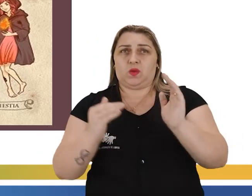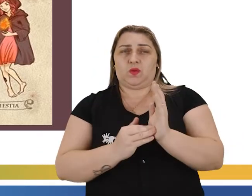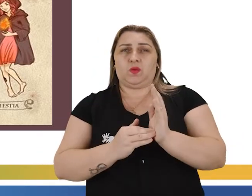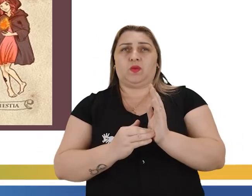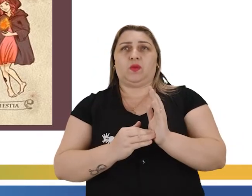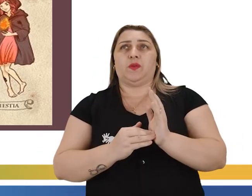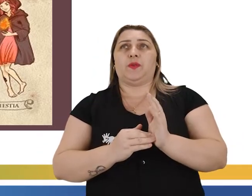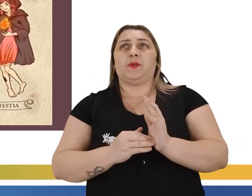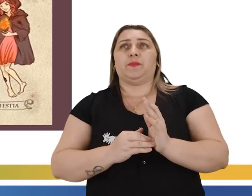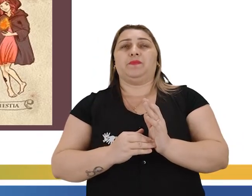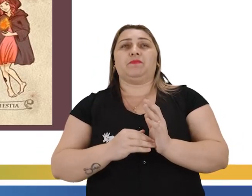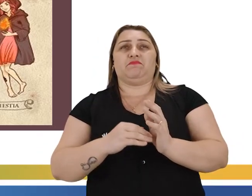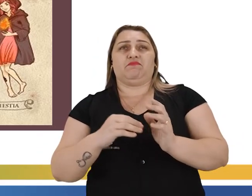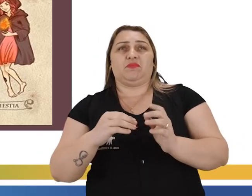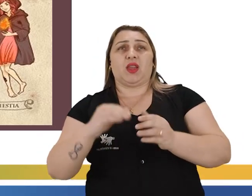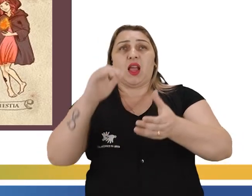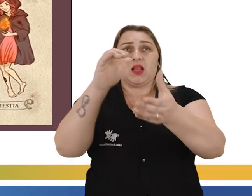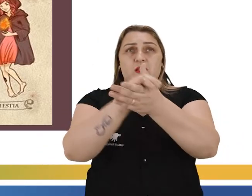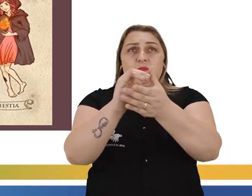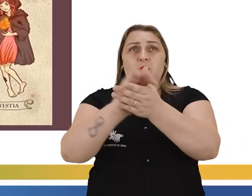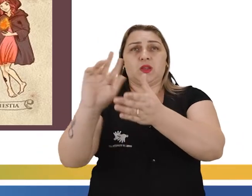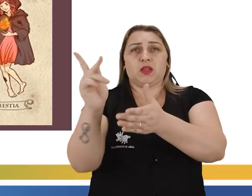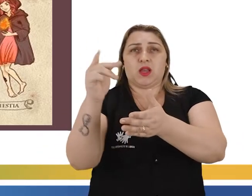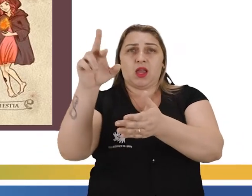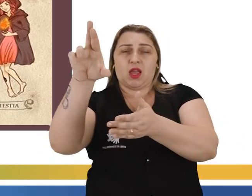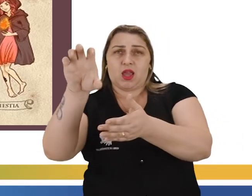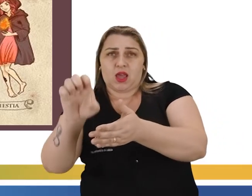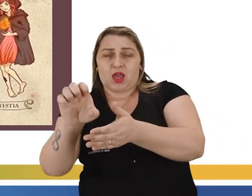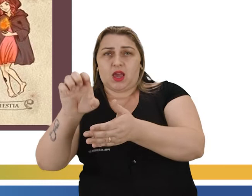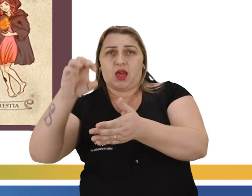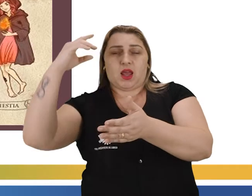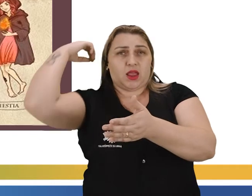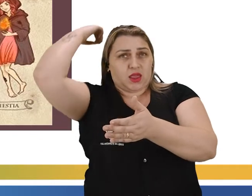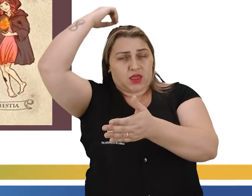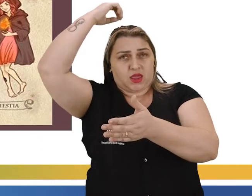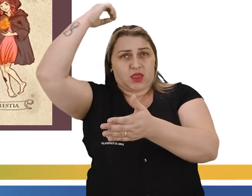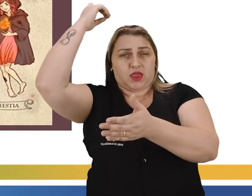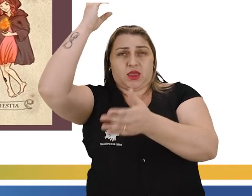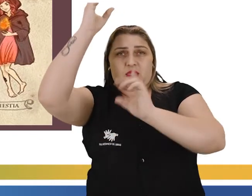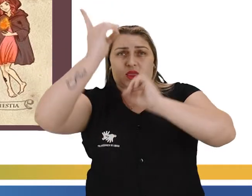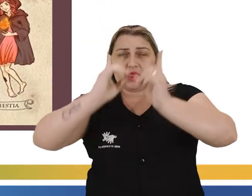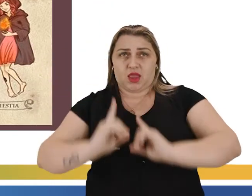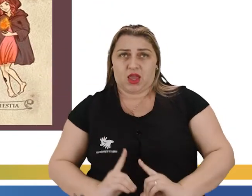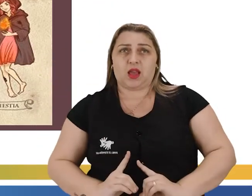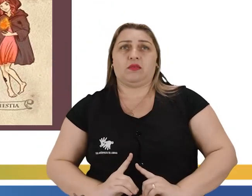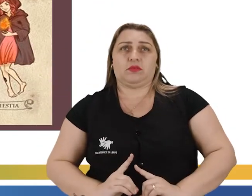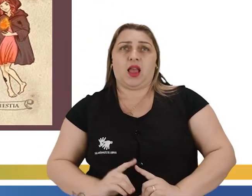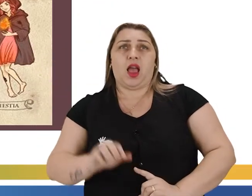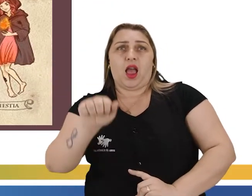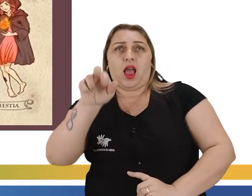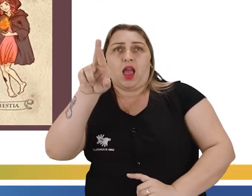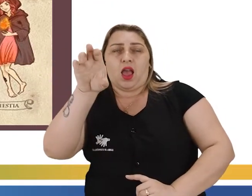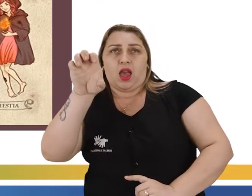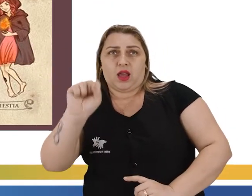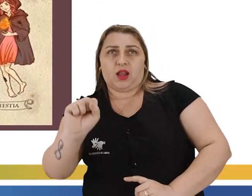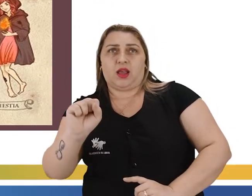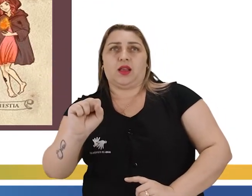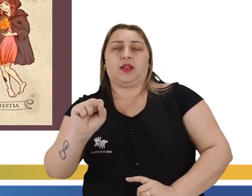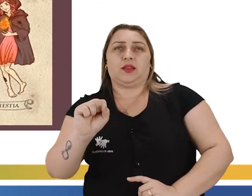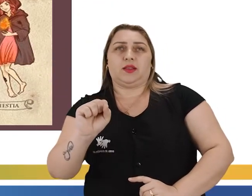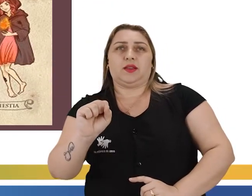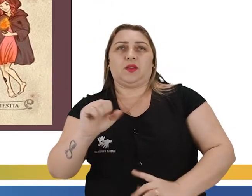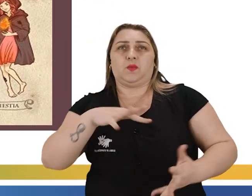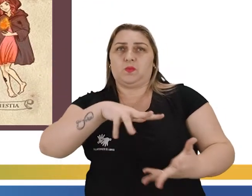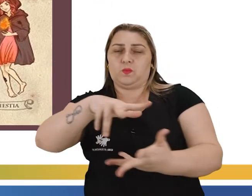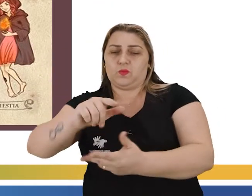supremo. Hera seria a esposa de Zeus, portanto, a deusa da fertilidade. Ares seria deus do submundo,